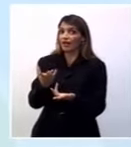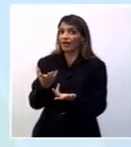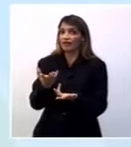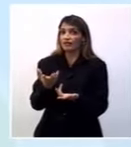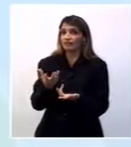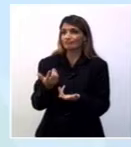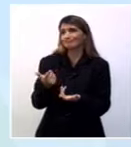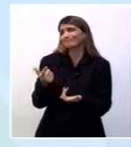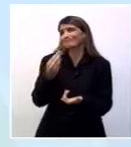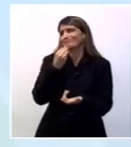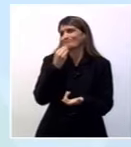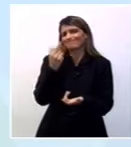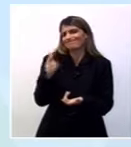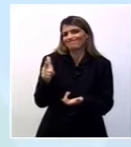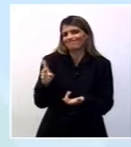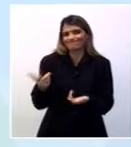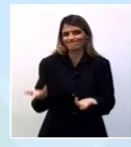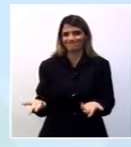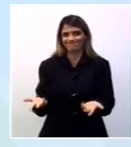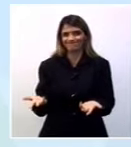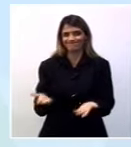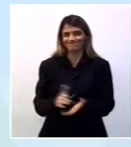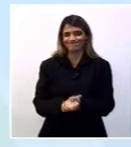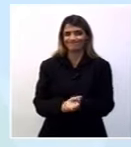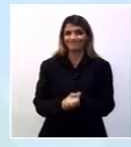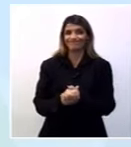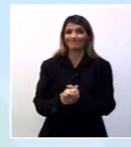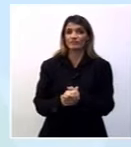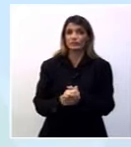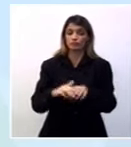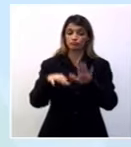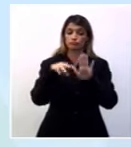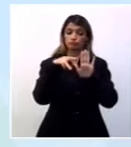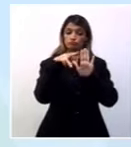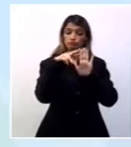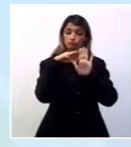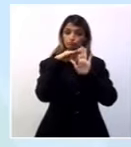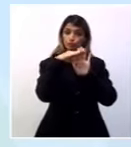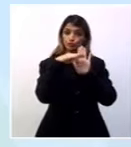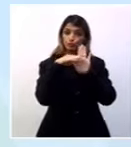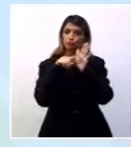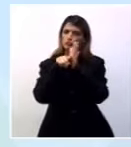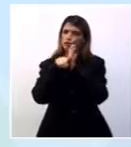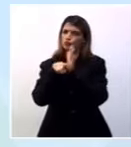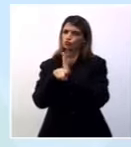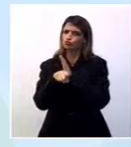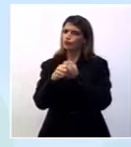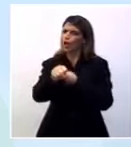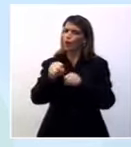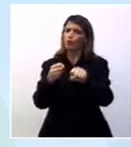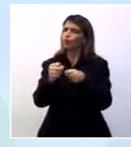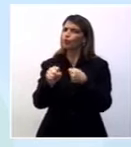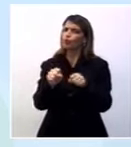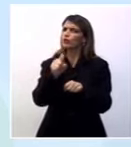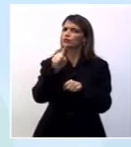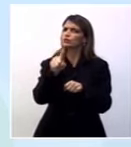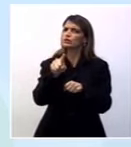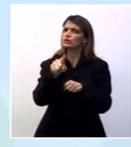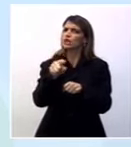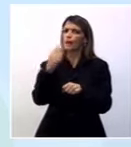de oportunidade? Analisando esses questionamentos, a luta para você é considerada